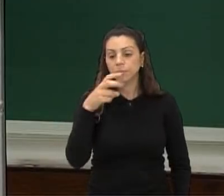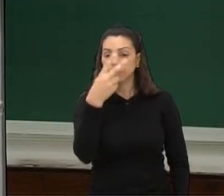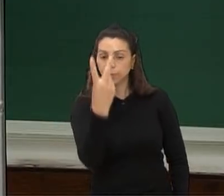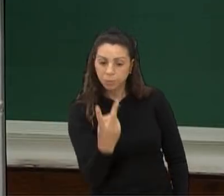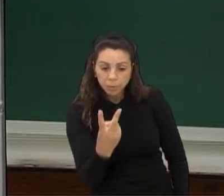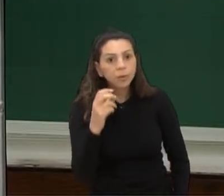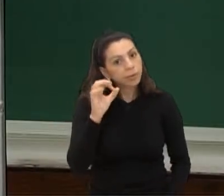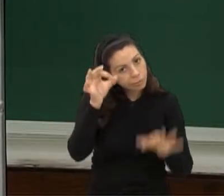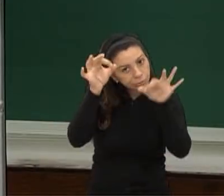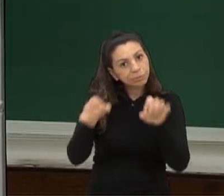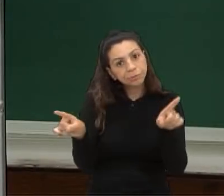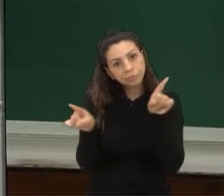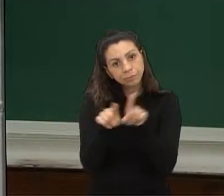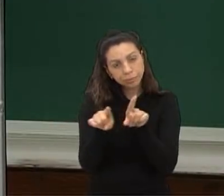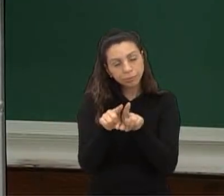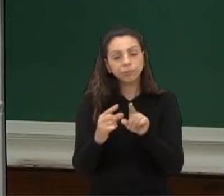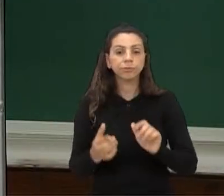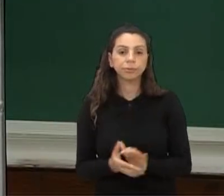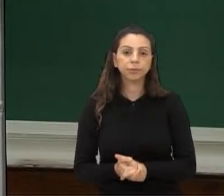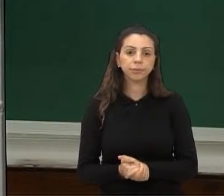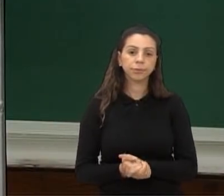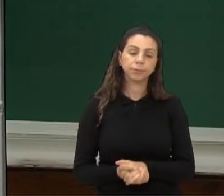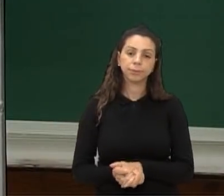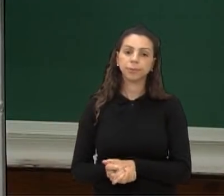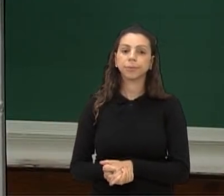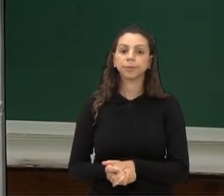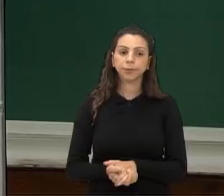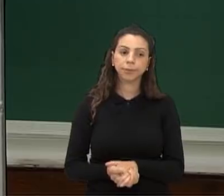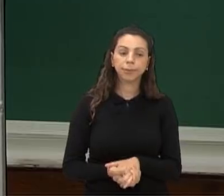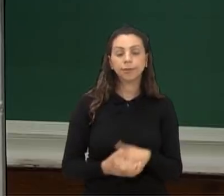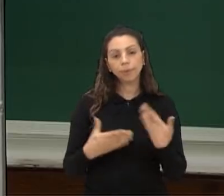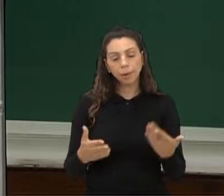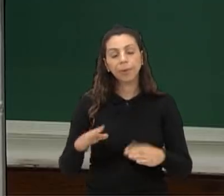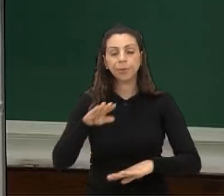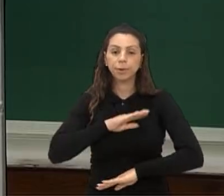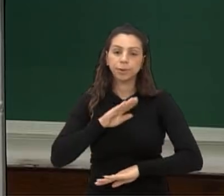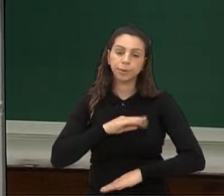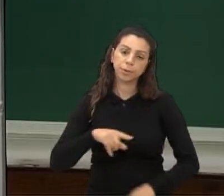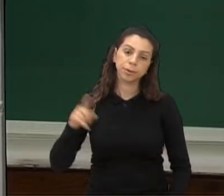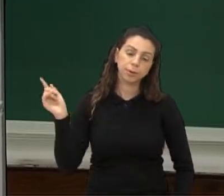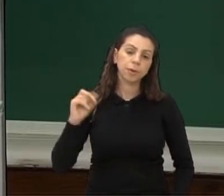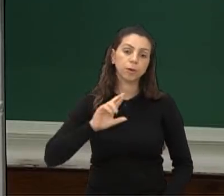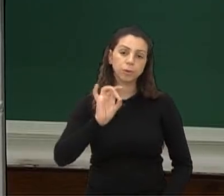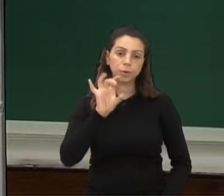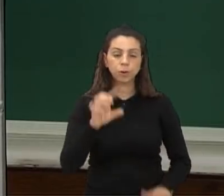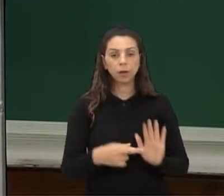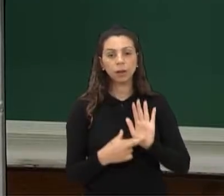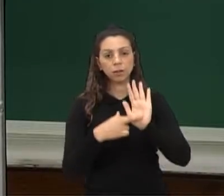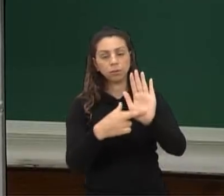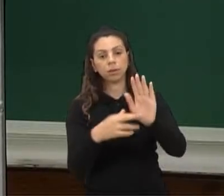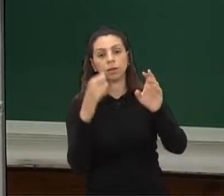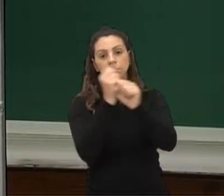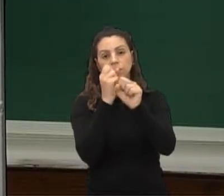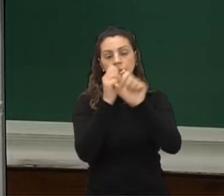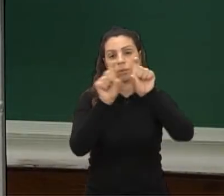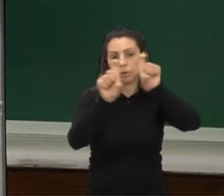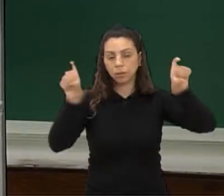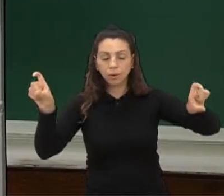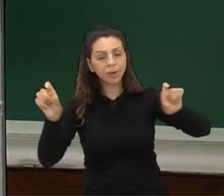a meio x, tá? Se você quiser aí multiplicar 1 vezes x e representar por x